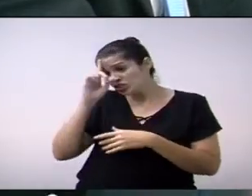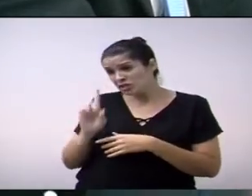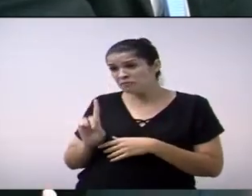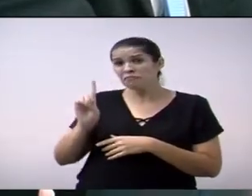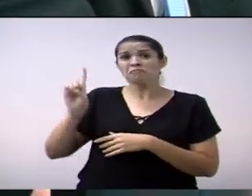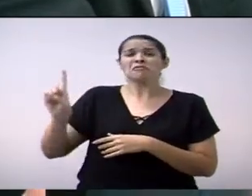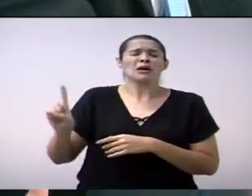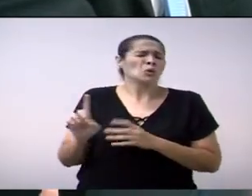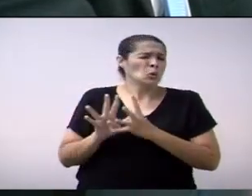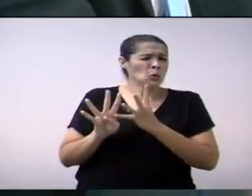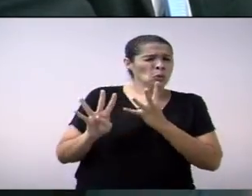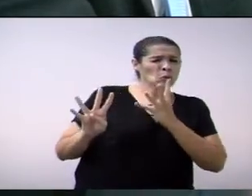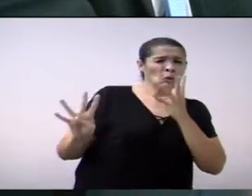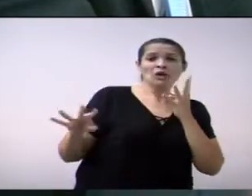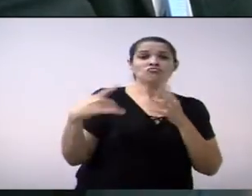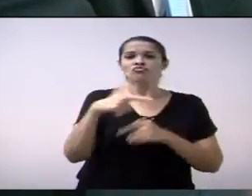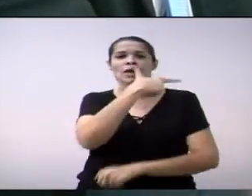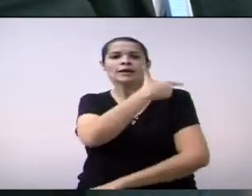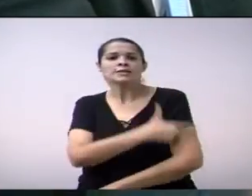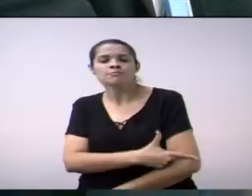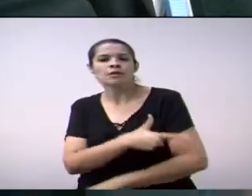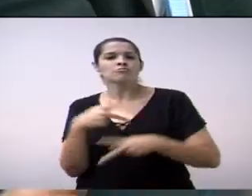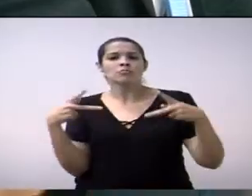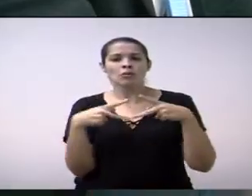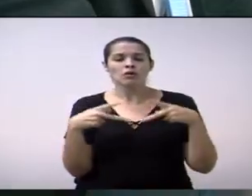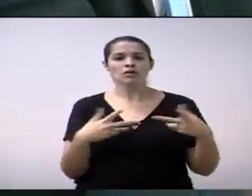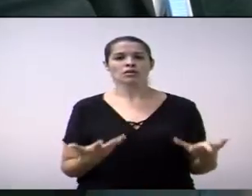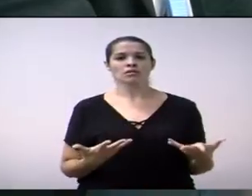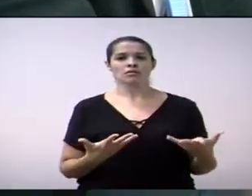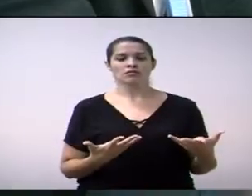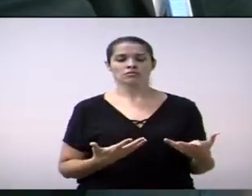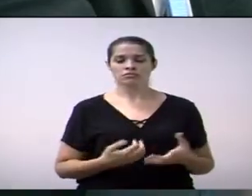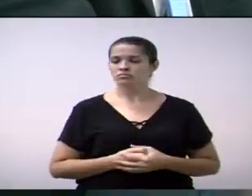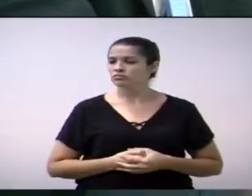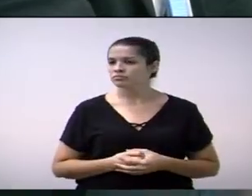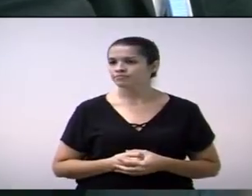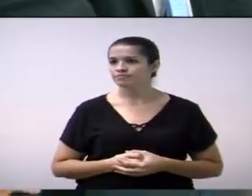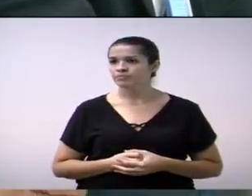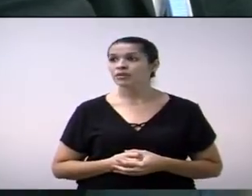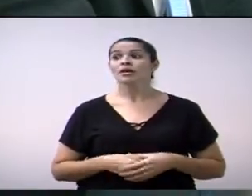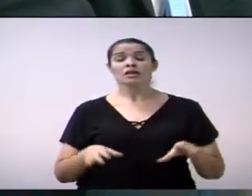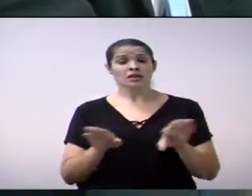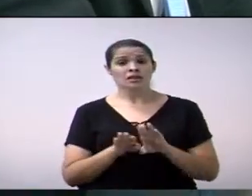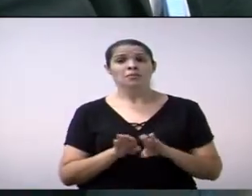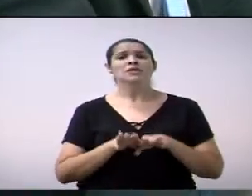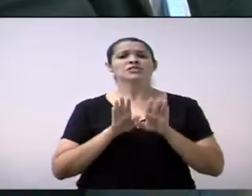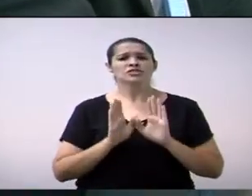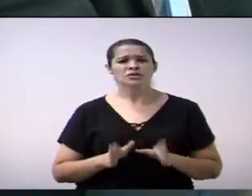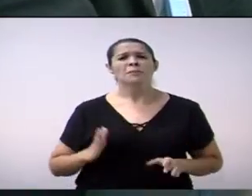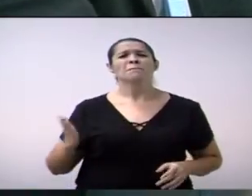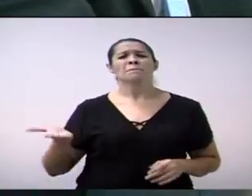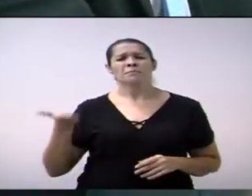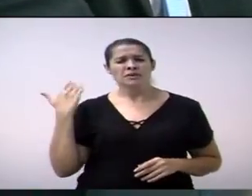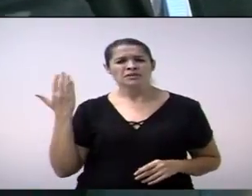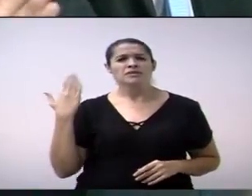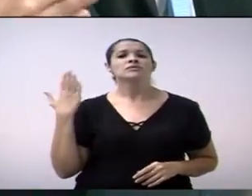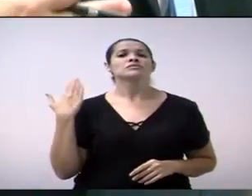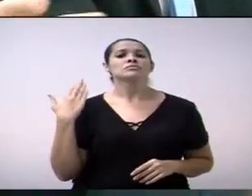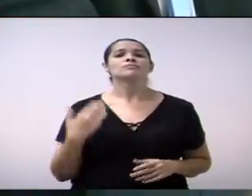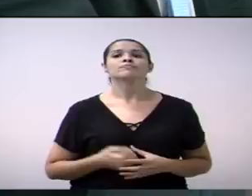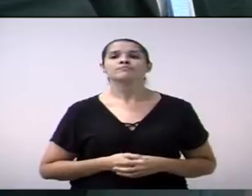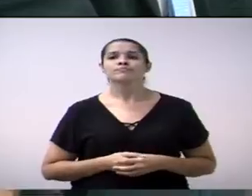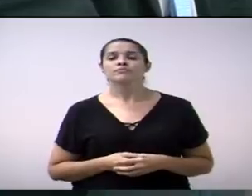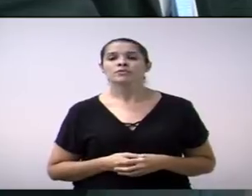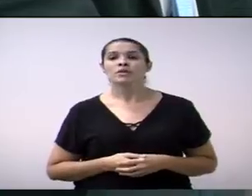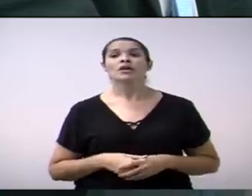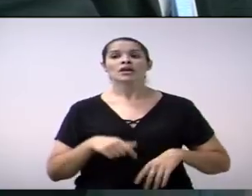um desrespeito total com a nossa cidade em relação ao atendimento. Isso sem contar que, desde a primeira legislatura que faço parte, estou certeza